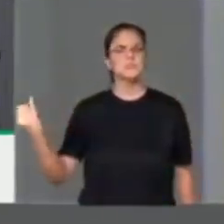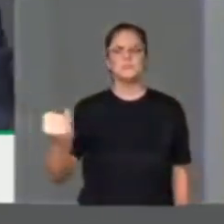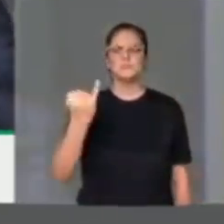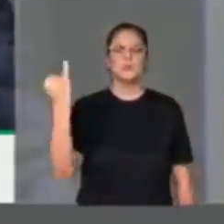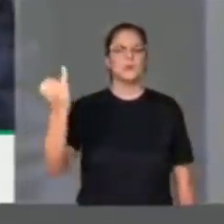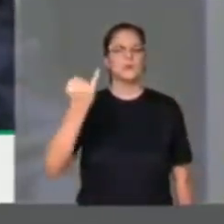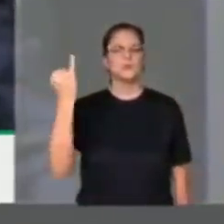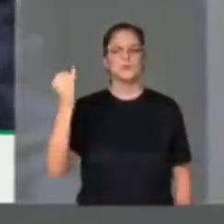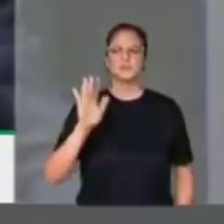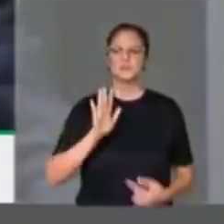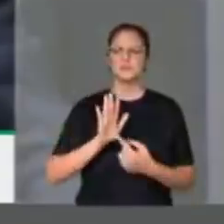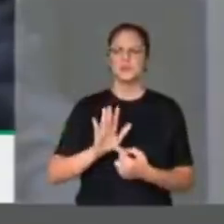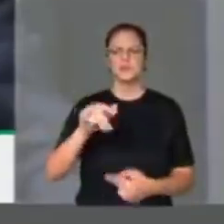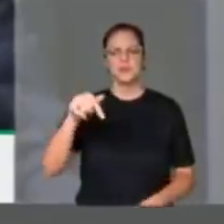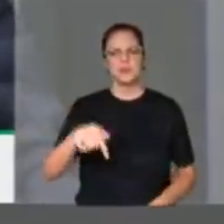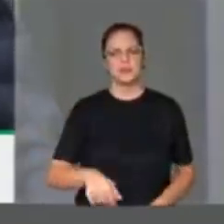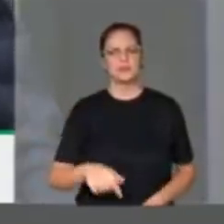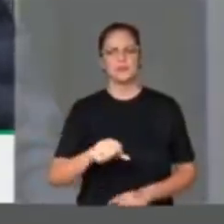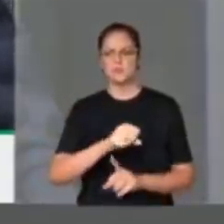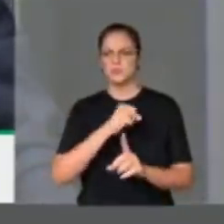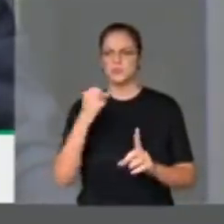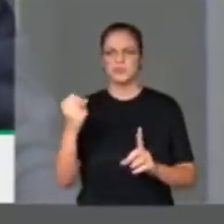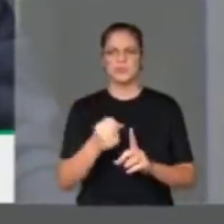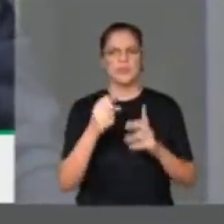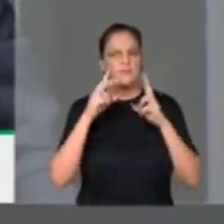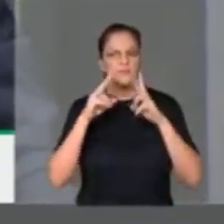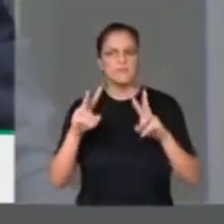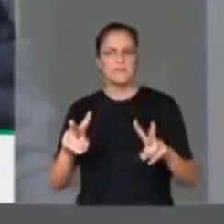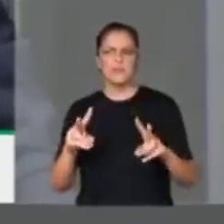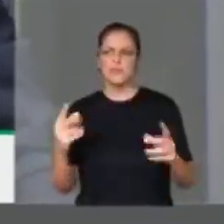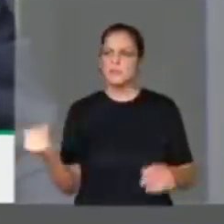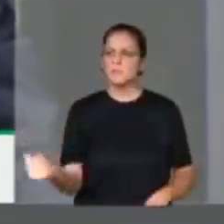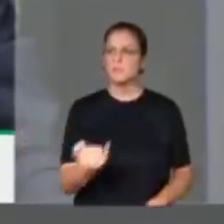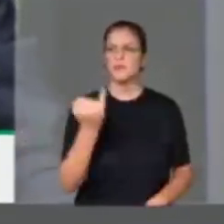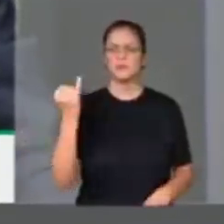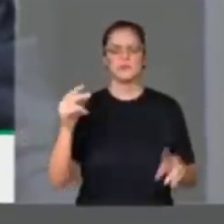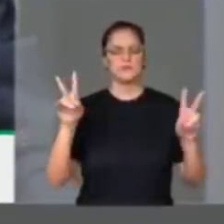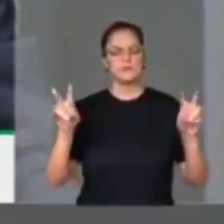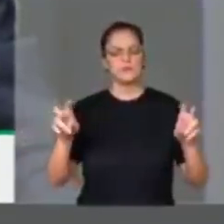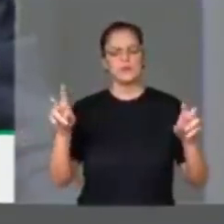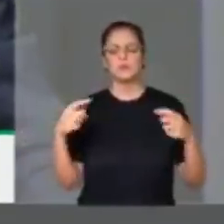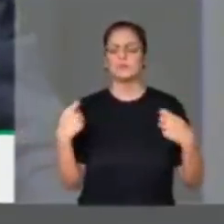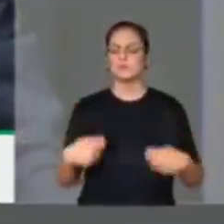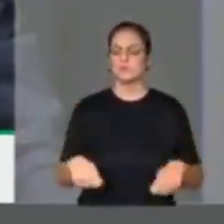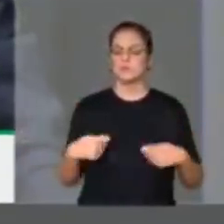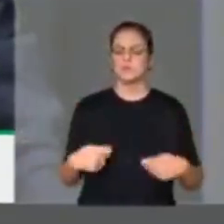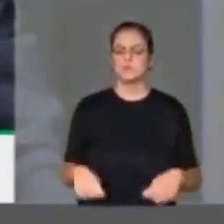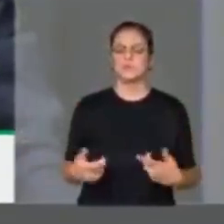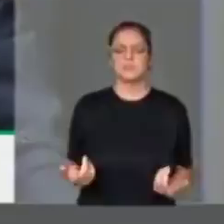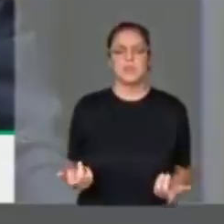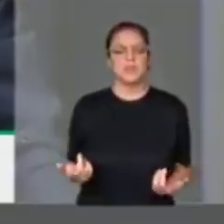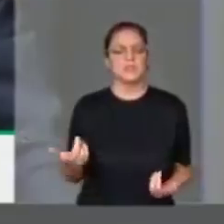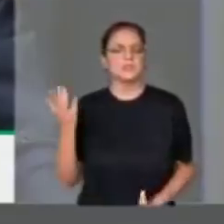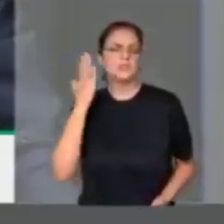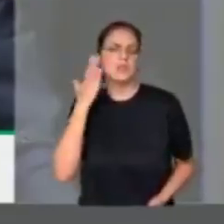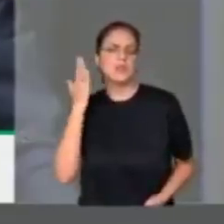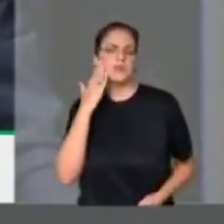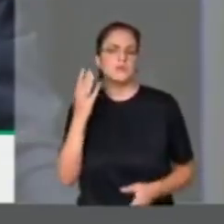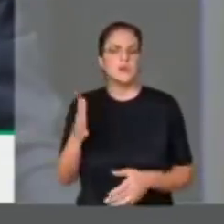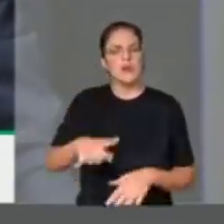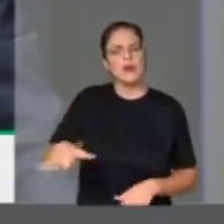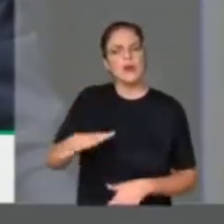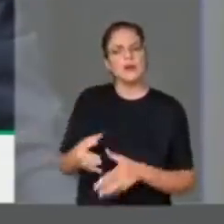e a gente mostrar e expor para a sociedade o máximo possível o quanto a sociedade brasileira, o setor produtivo, que gera emprego, renda